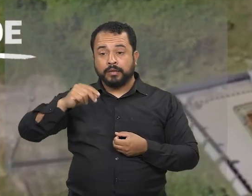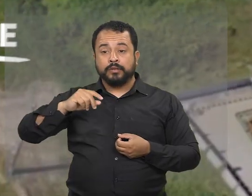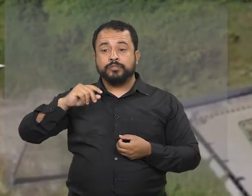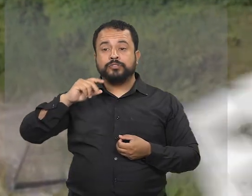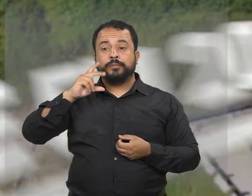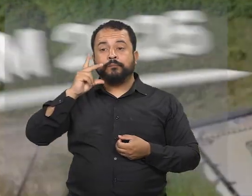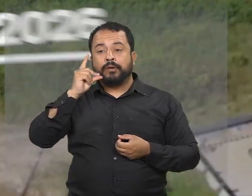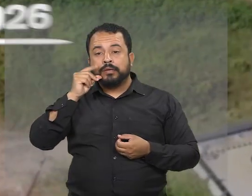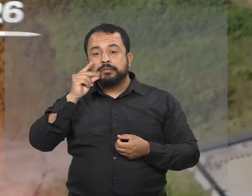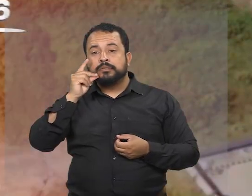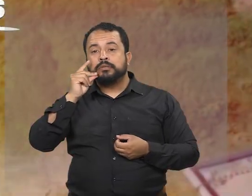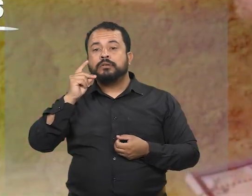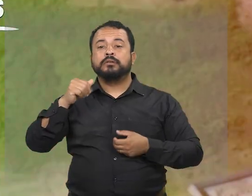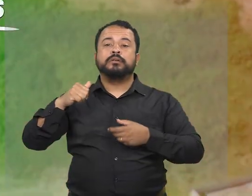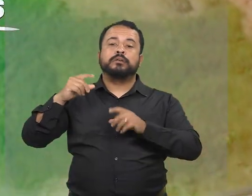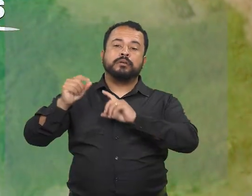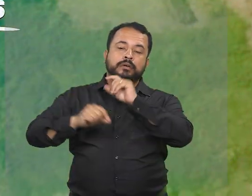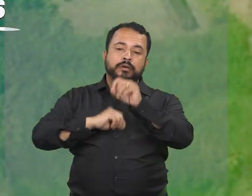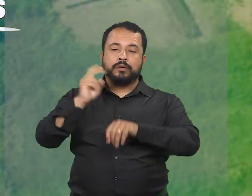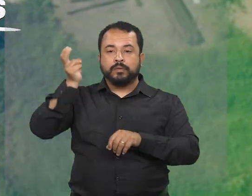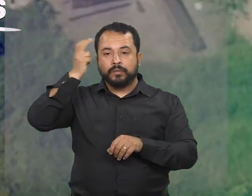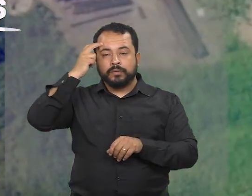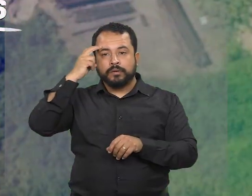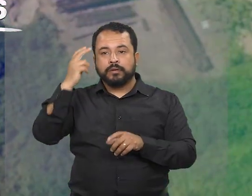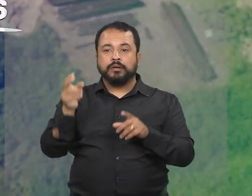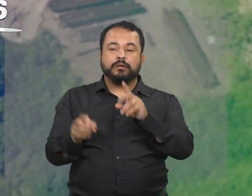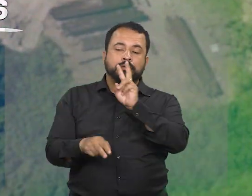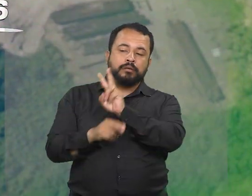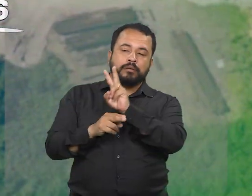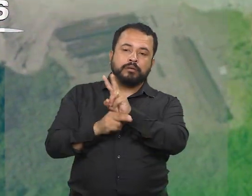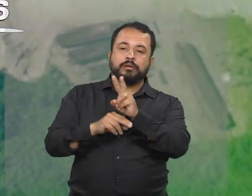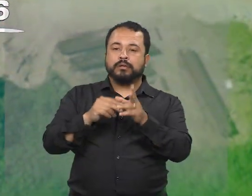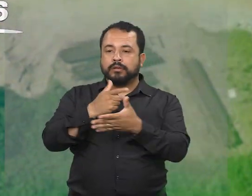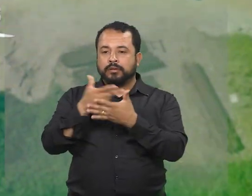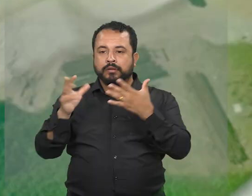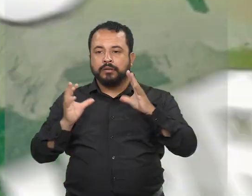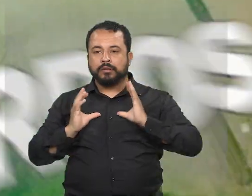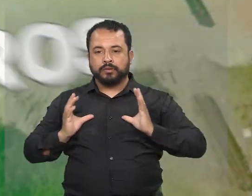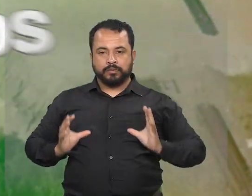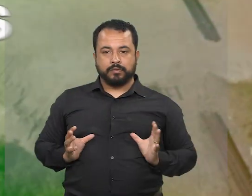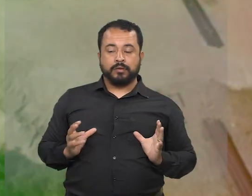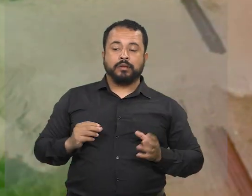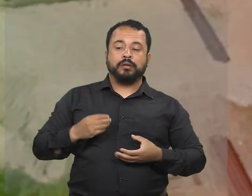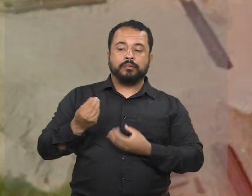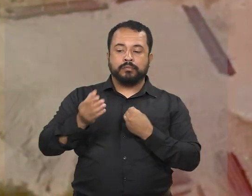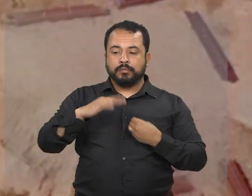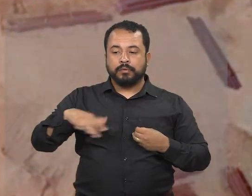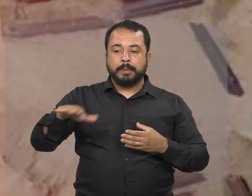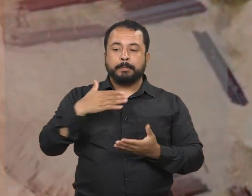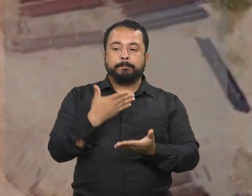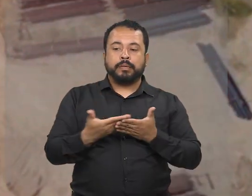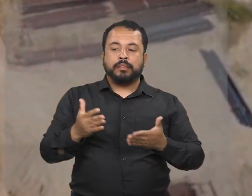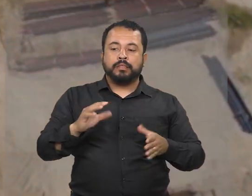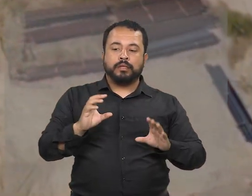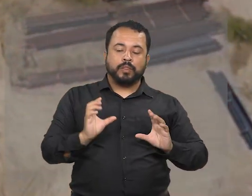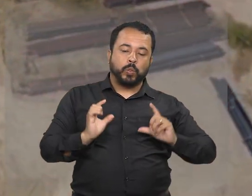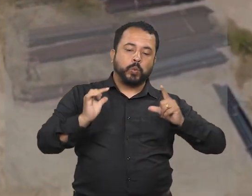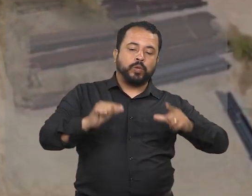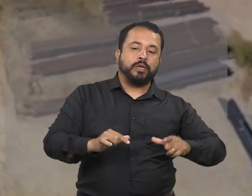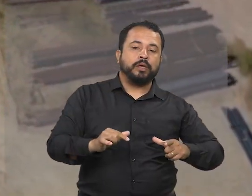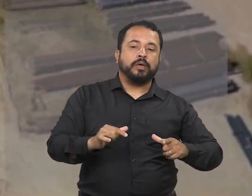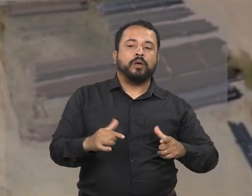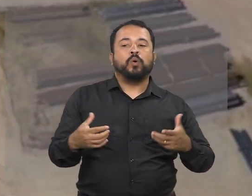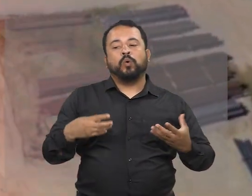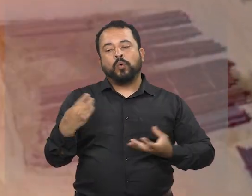fortalece iniciativas sociais e culturais e orientações que devolvem dignidade a quem perdeu território, vínculos